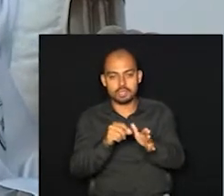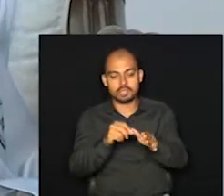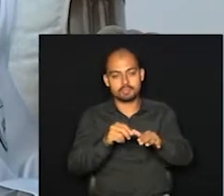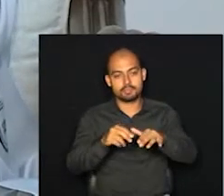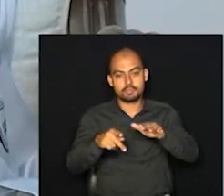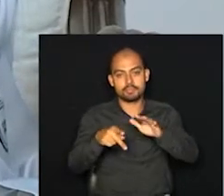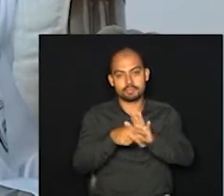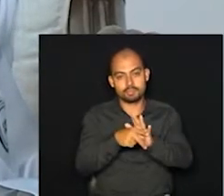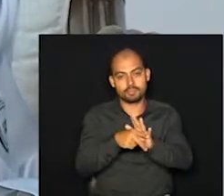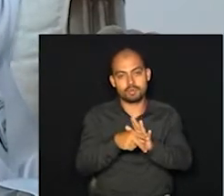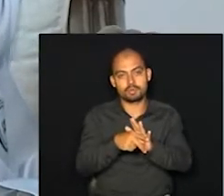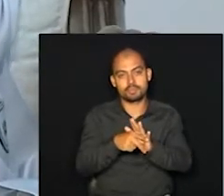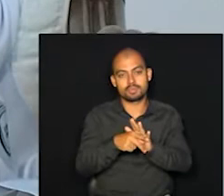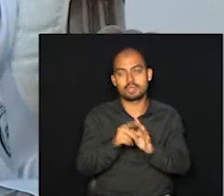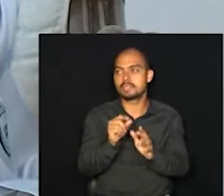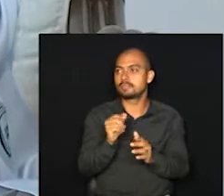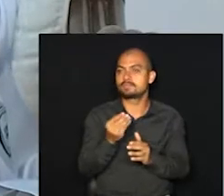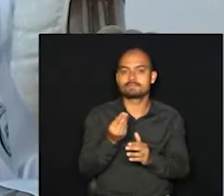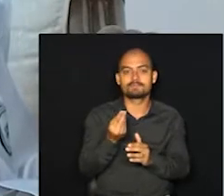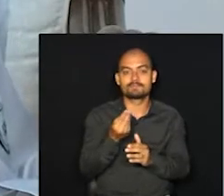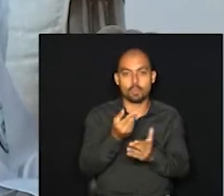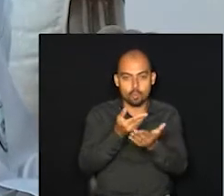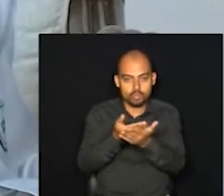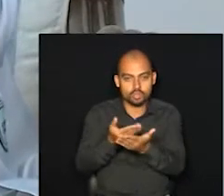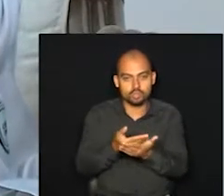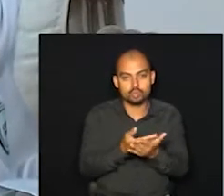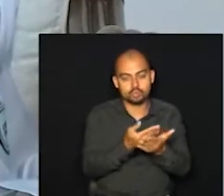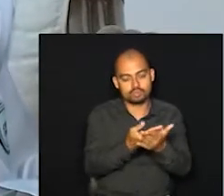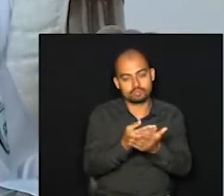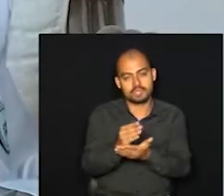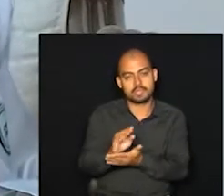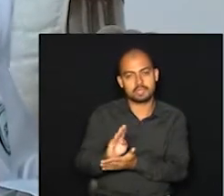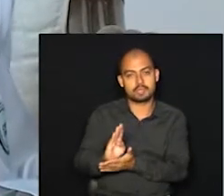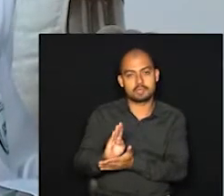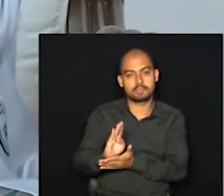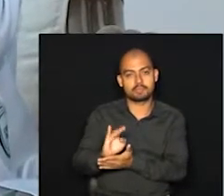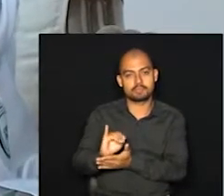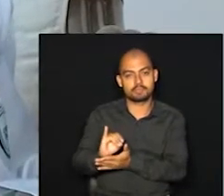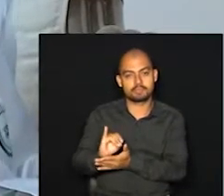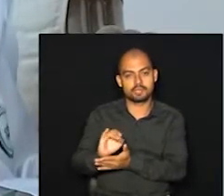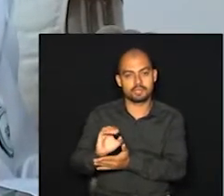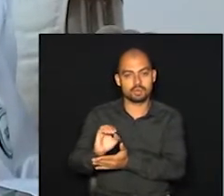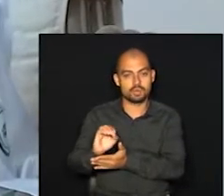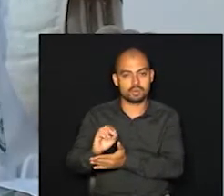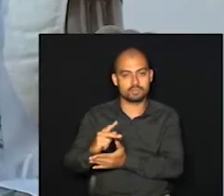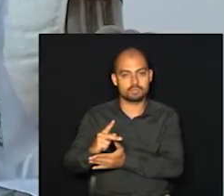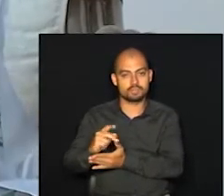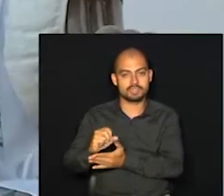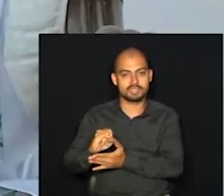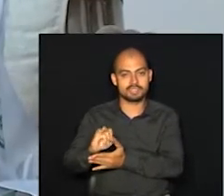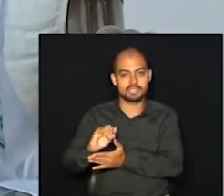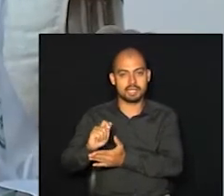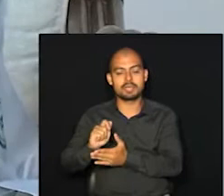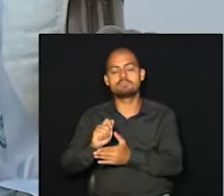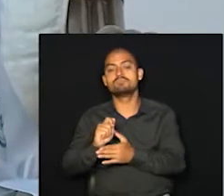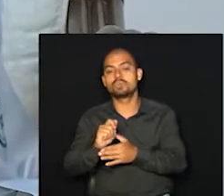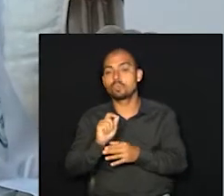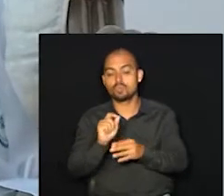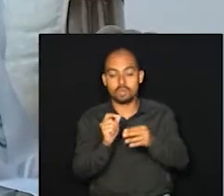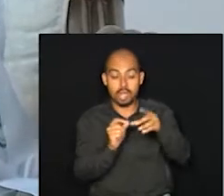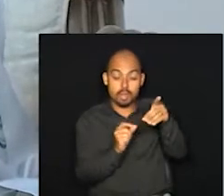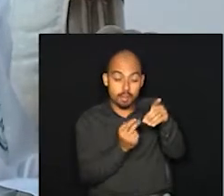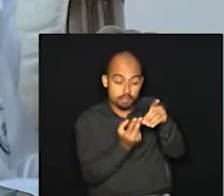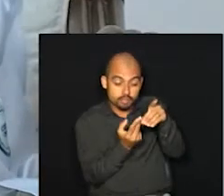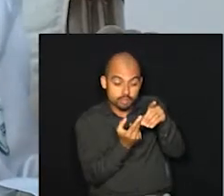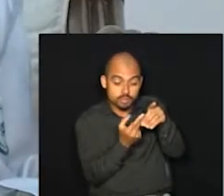anatomopatológico por um estudo da biópsia. E, posteriormente, esse paciente, então, vem com diagnóstico